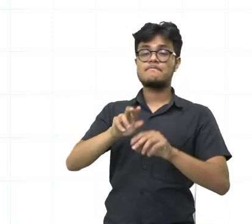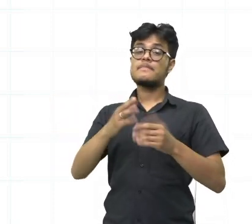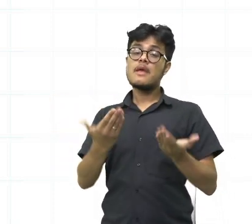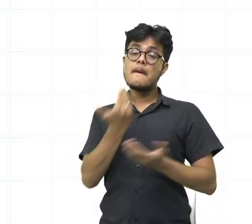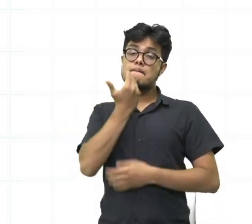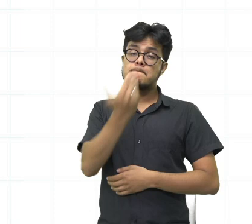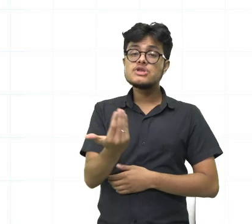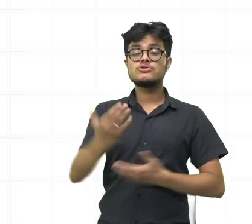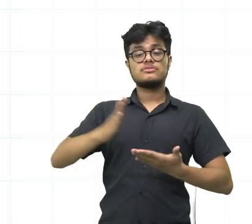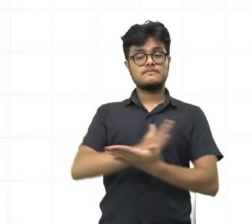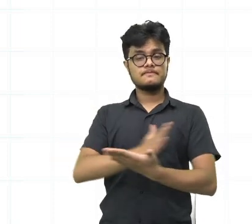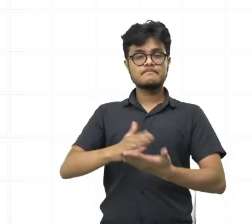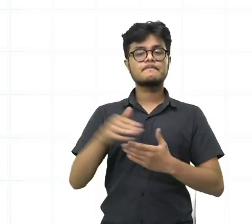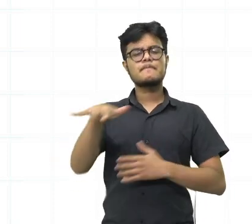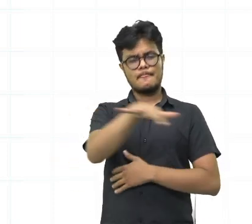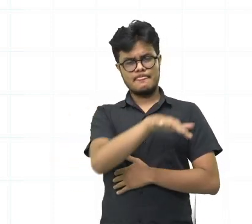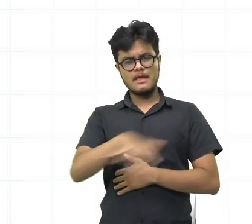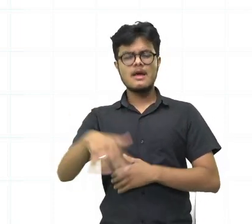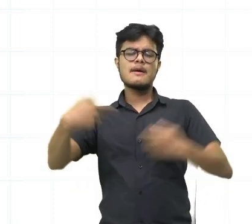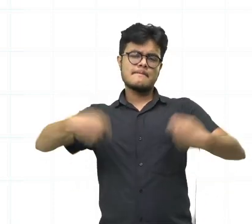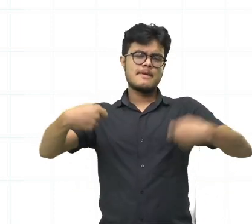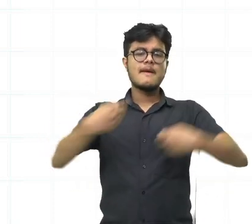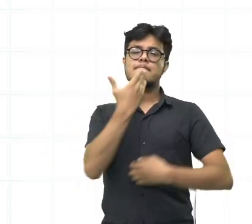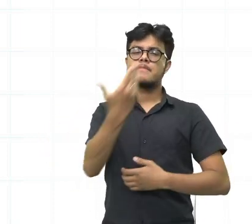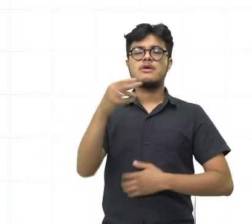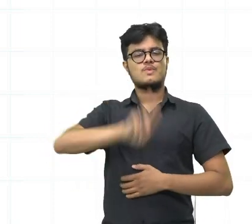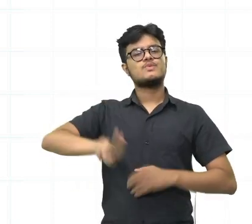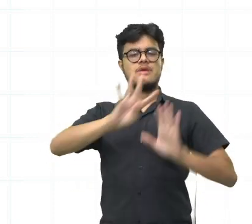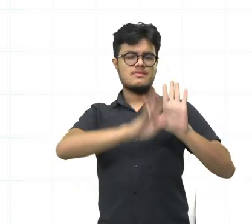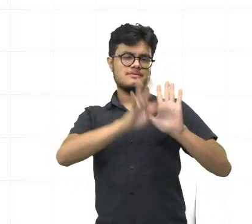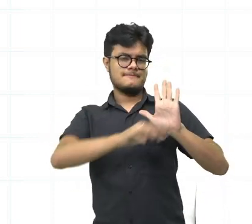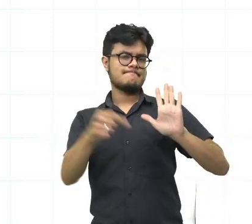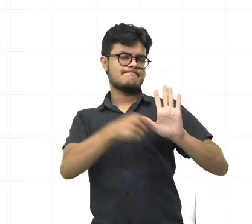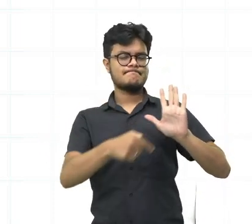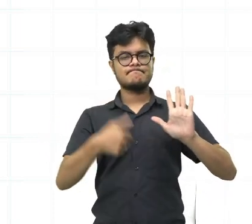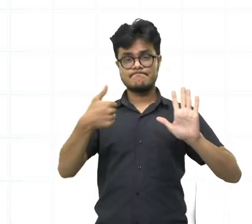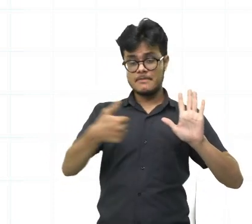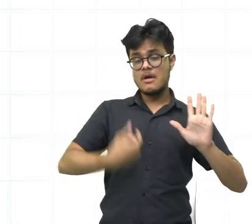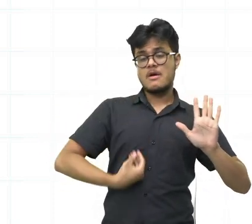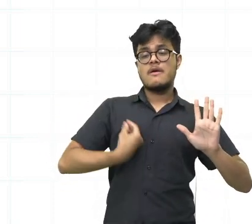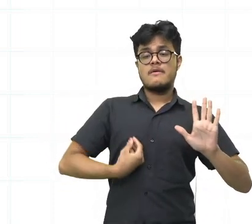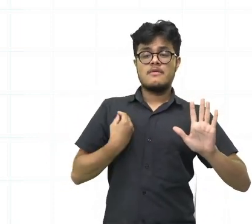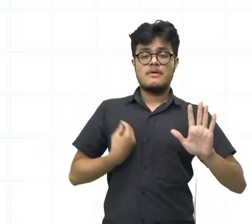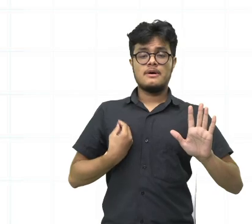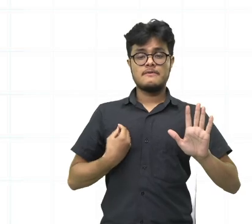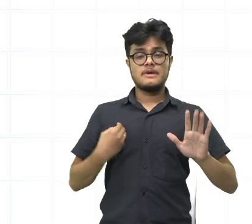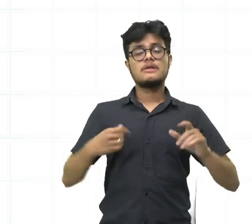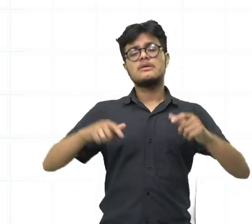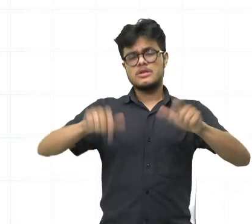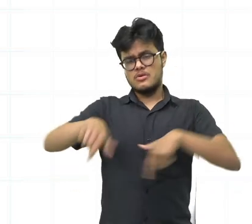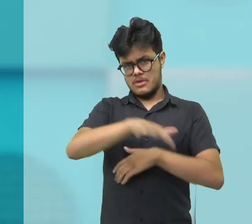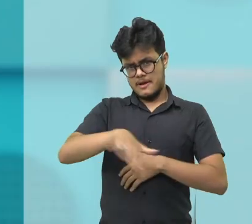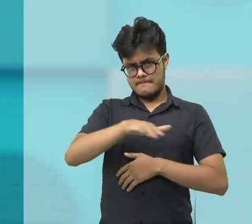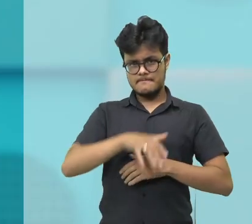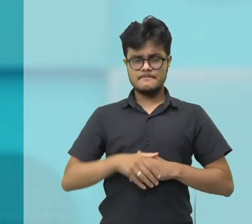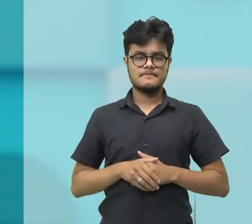em situações que envolvam questões relativas à realidade